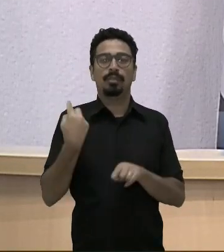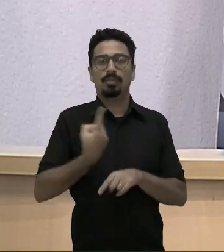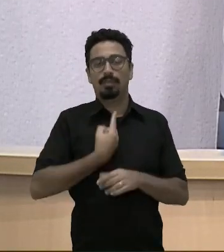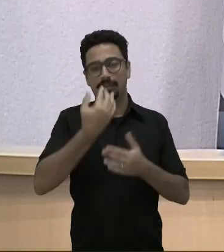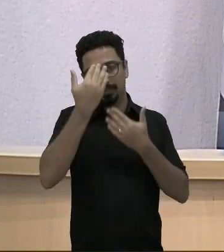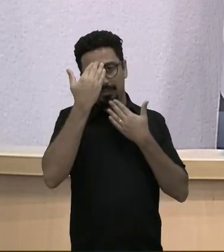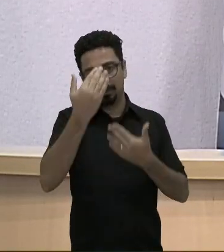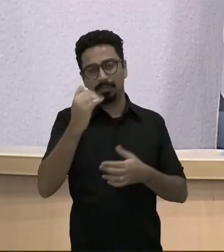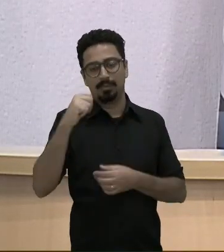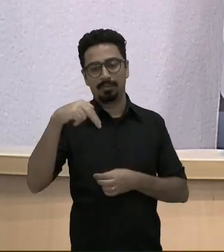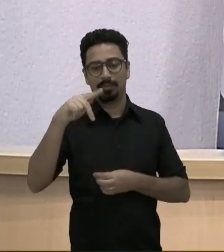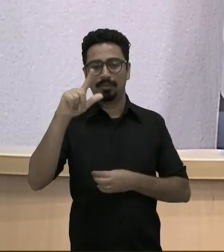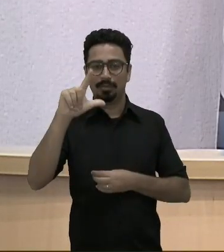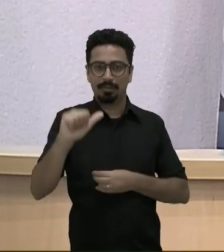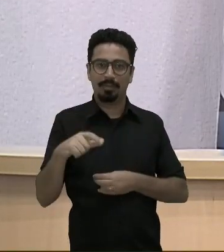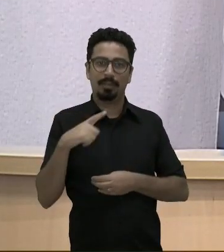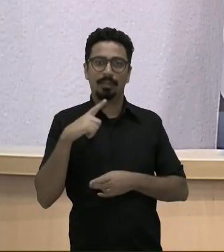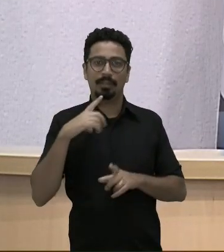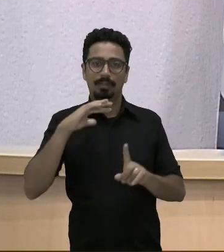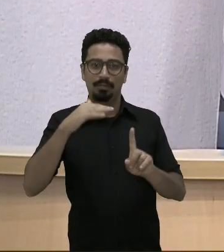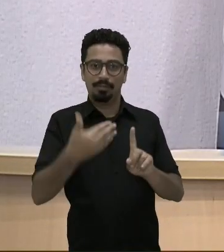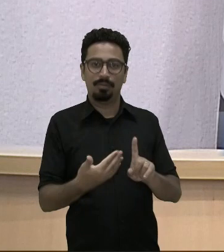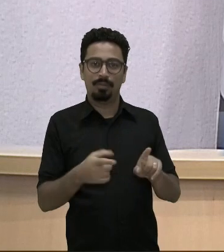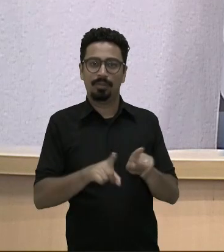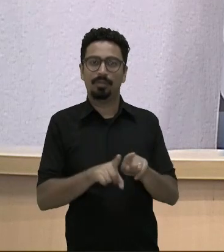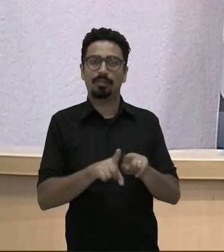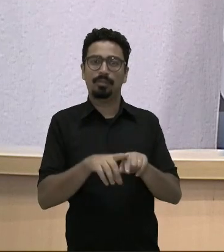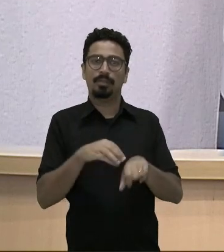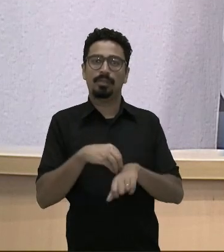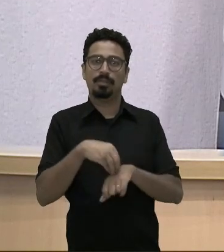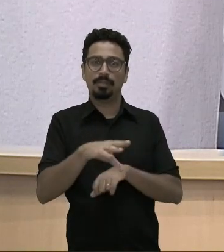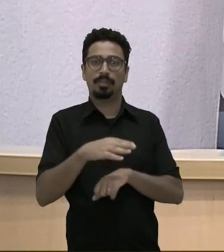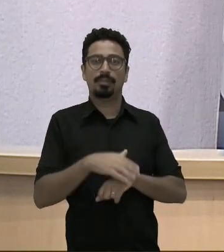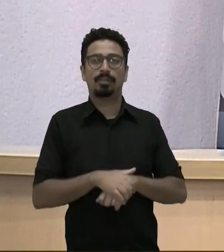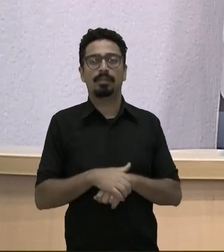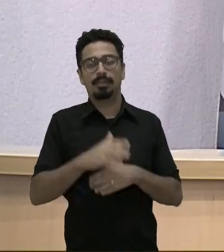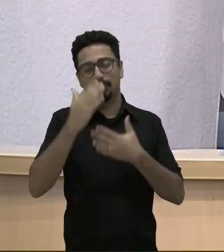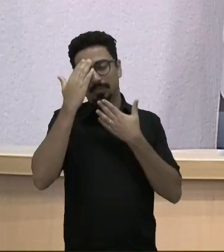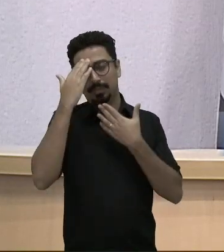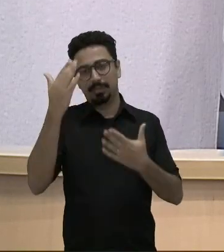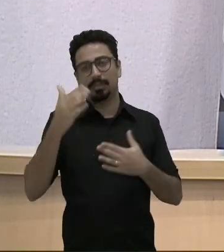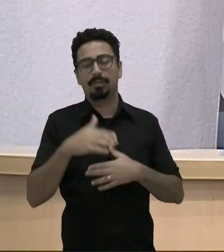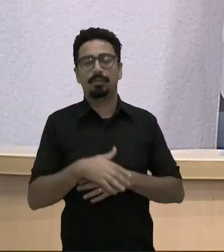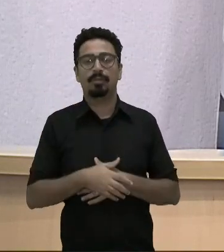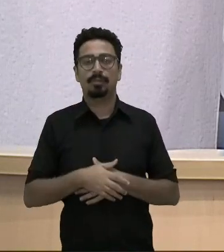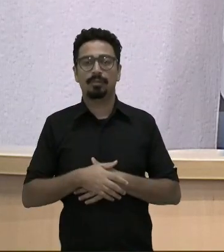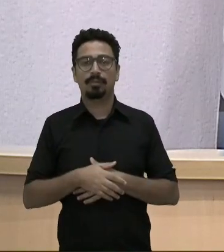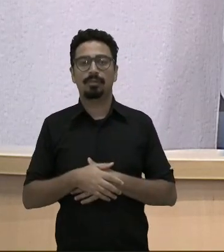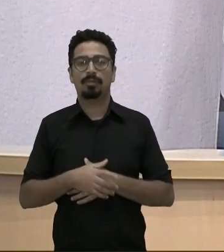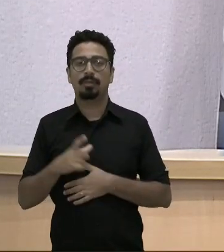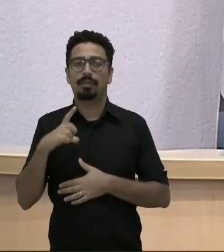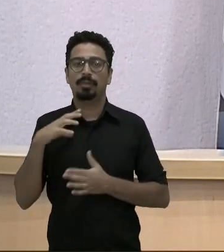agradece. Ela que veio aqui receber essa homenagem, que foi indicado. Tá, dona Ângela? Obrigado. E nós temos o último, que é o